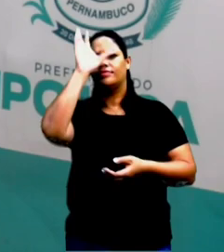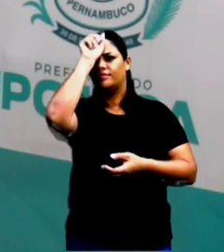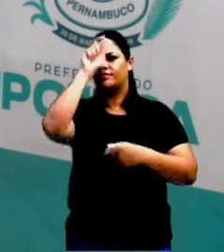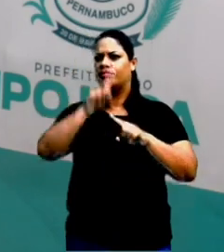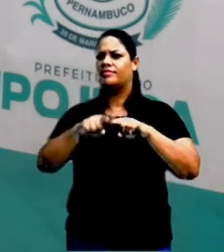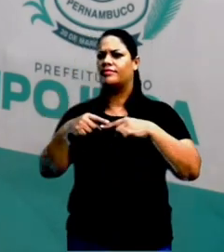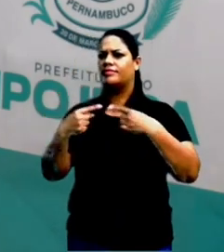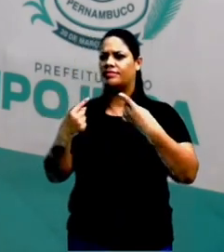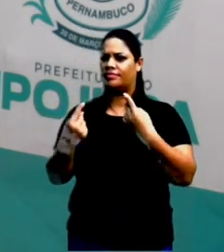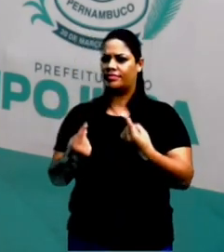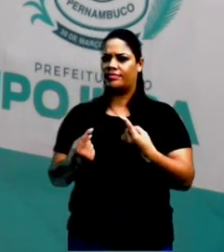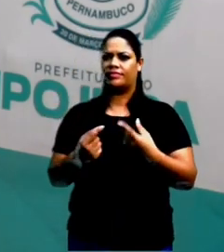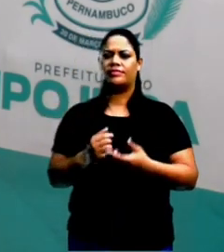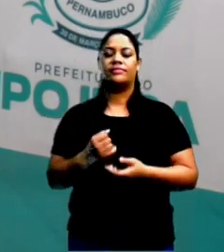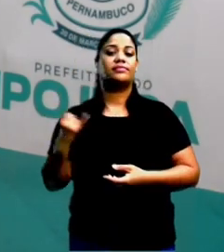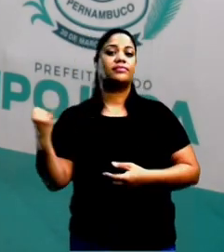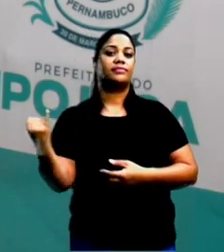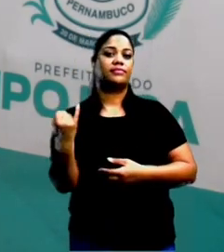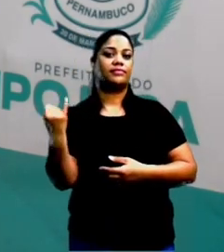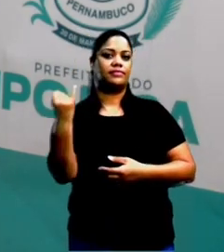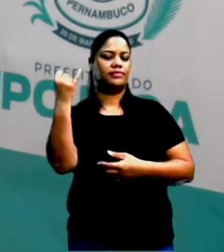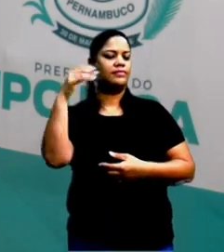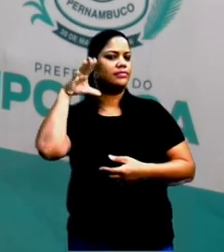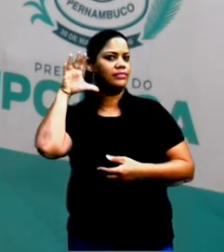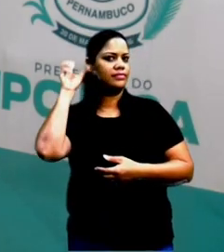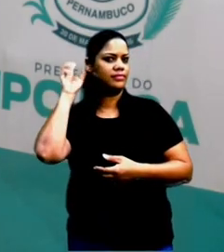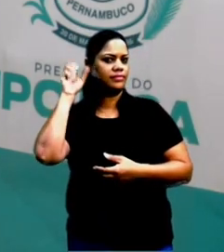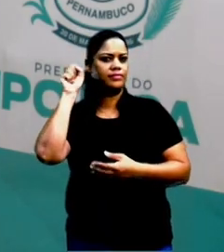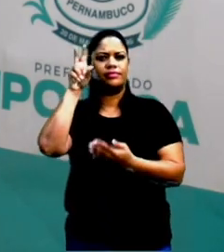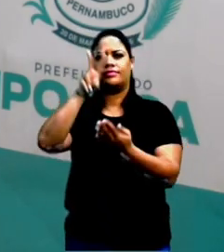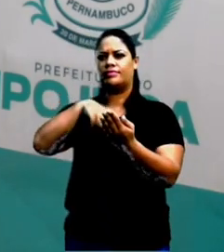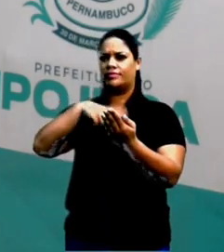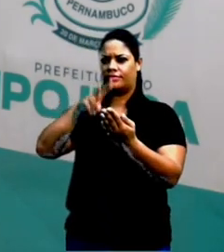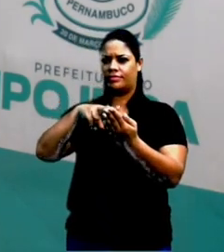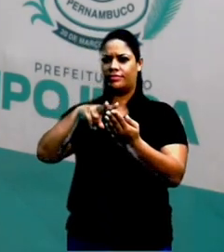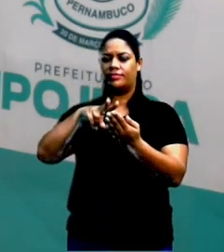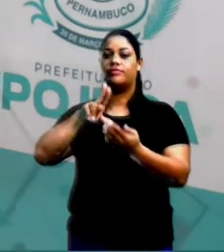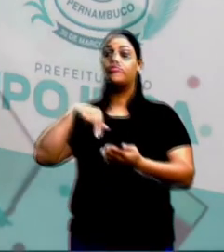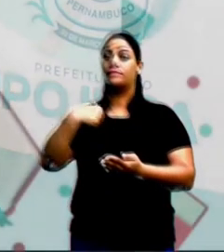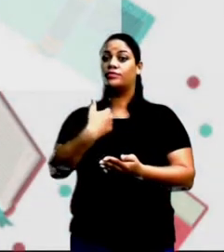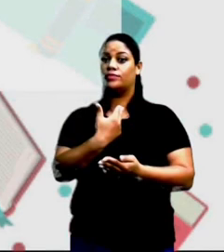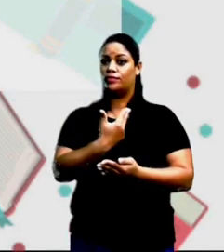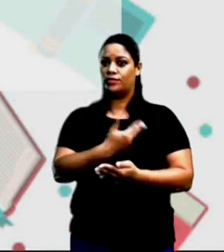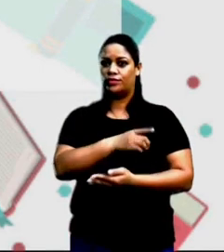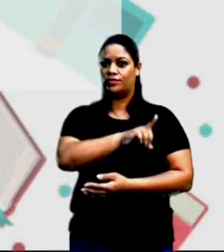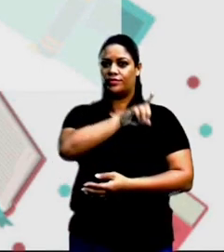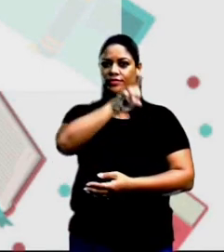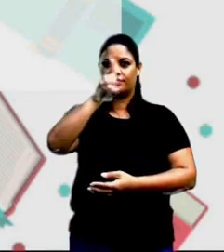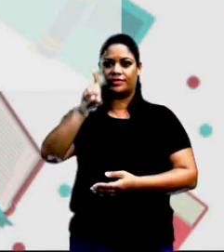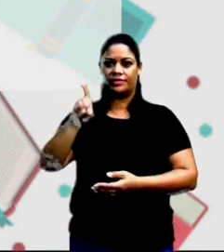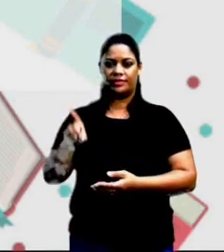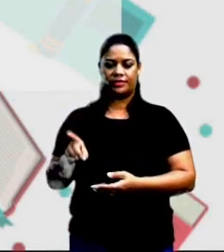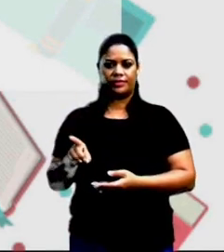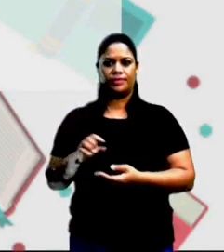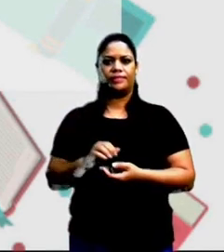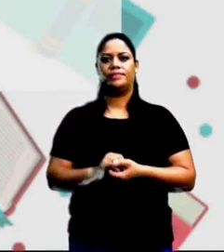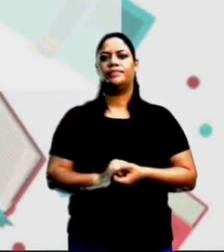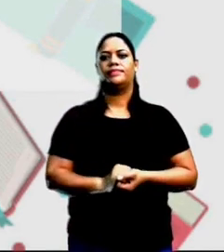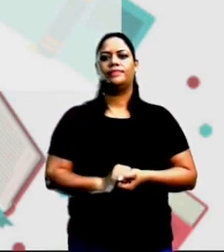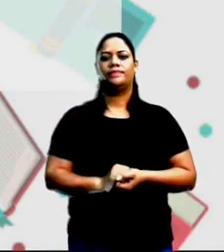pouco mais sobre a importância do escutar, da leitura no nosso dia a dia. O que